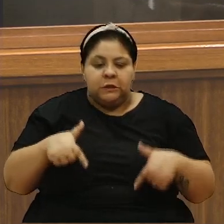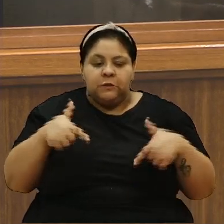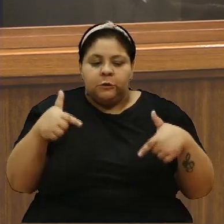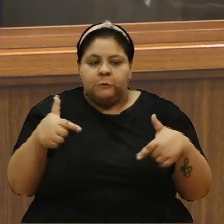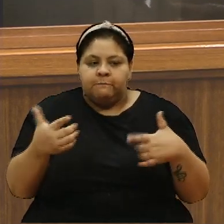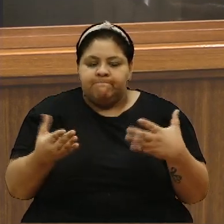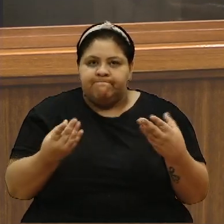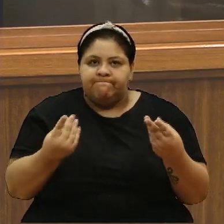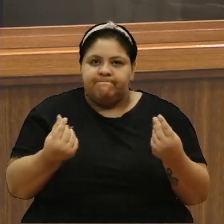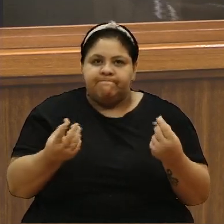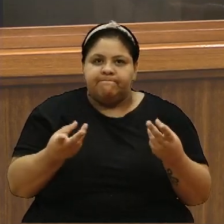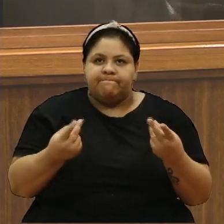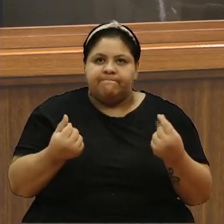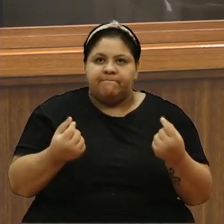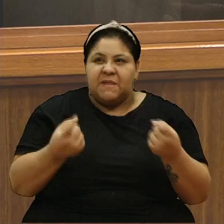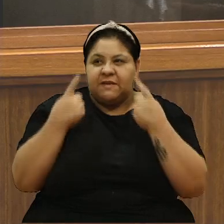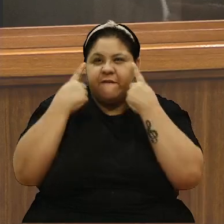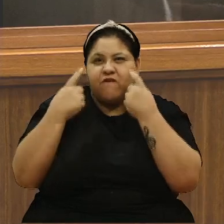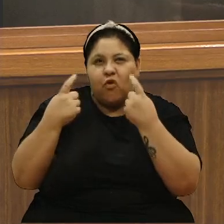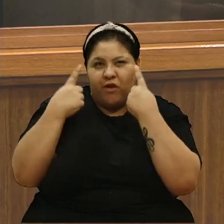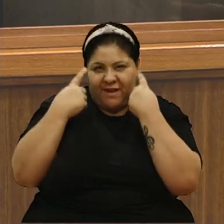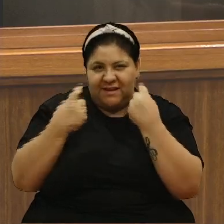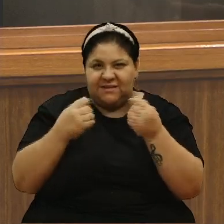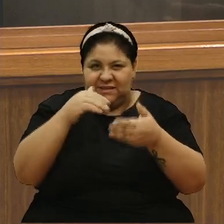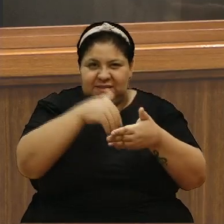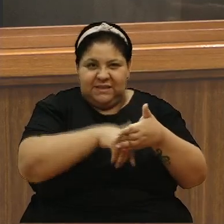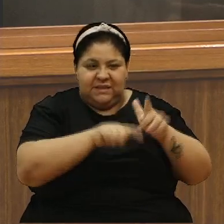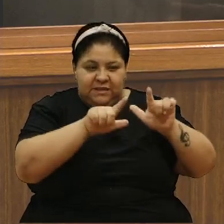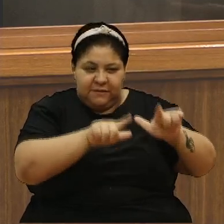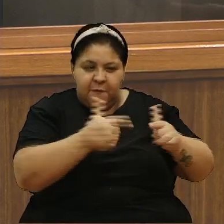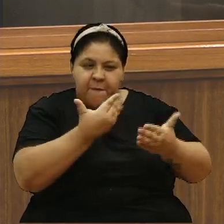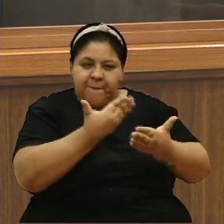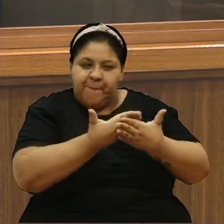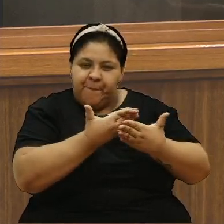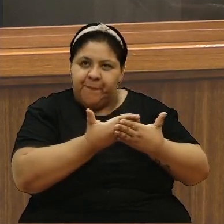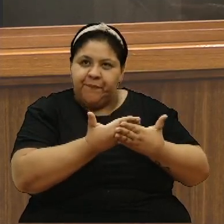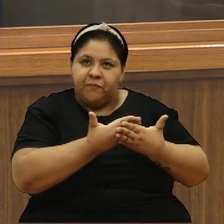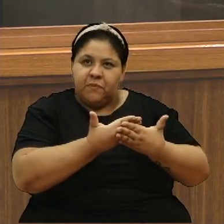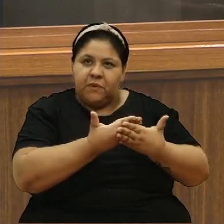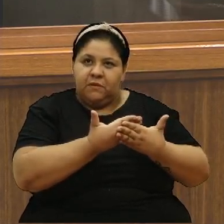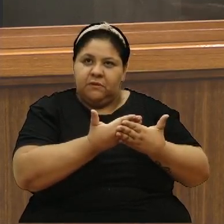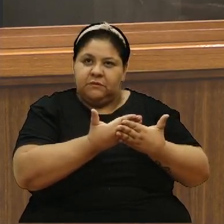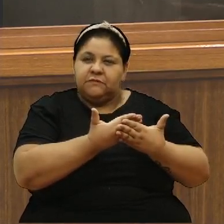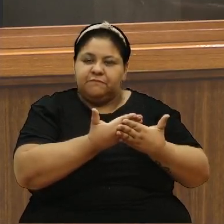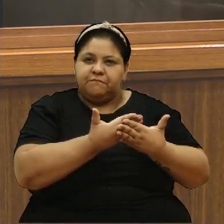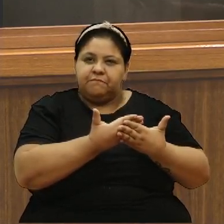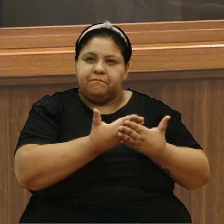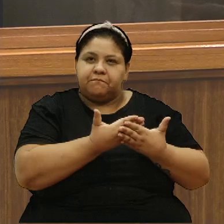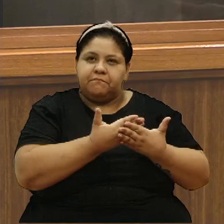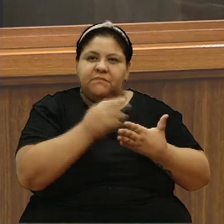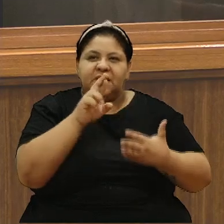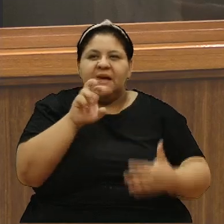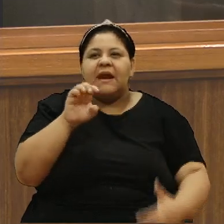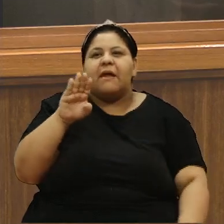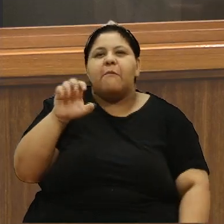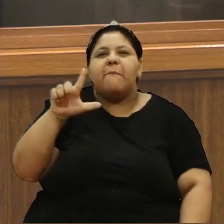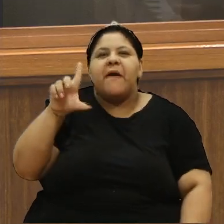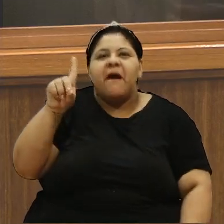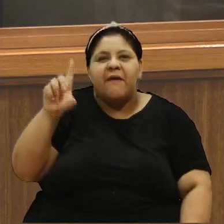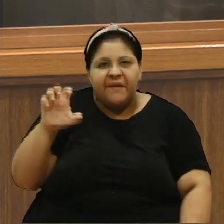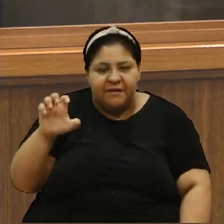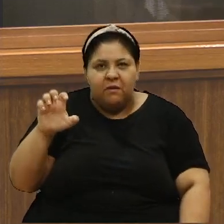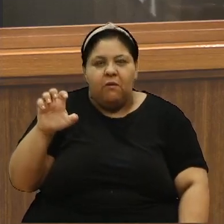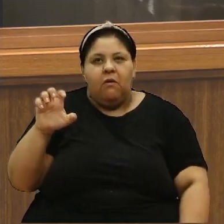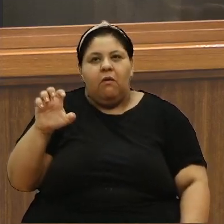mais violenta até em sala de aula, ou mais rebelde, digamos assim, né?